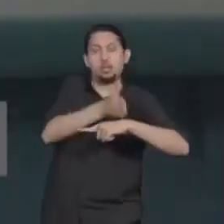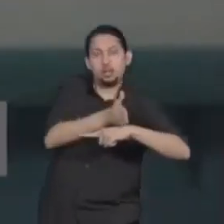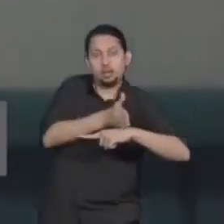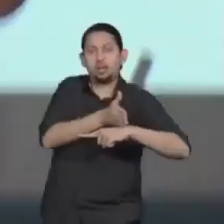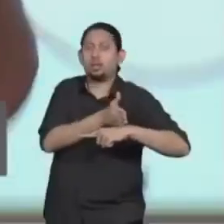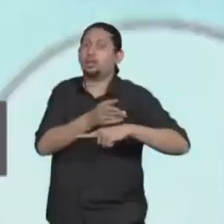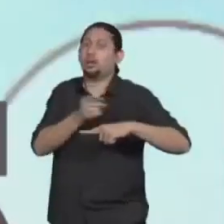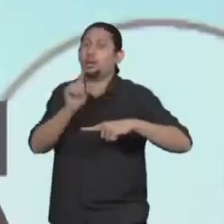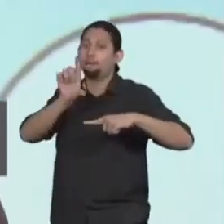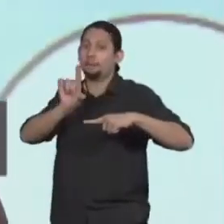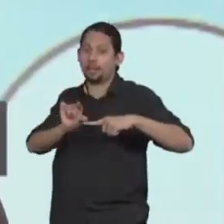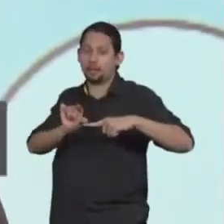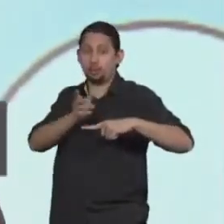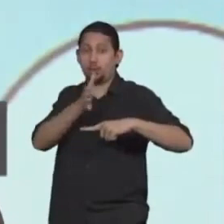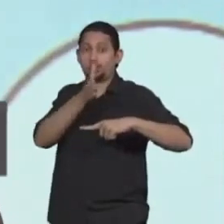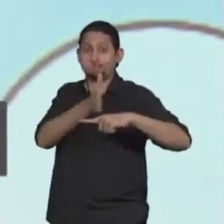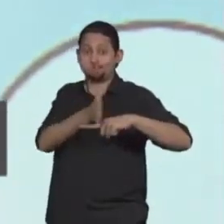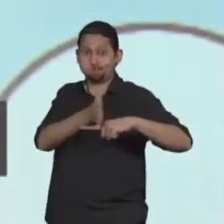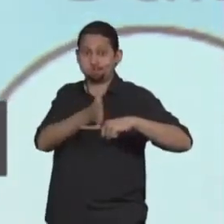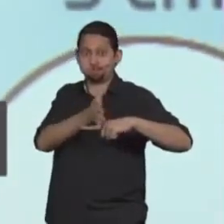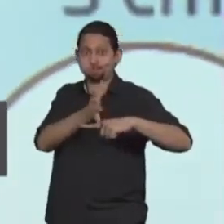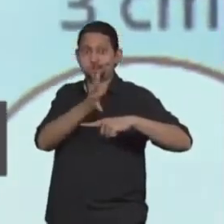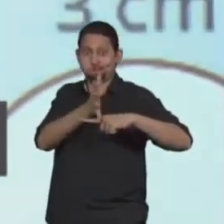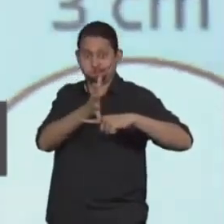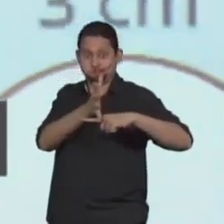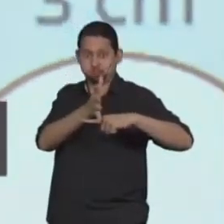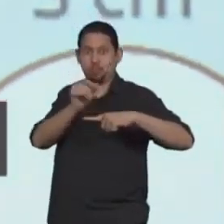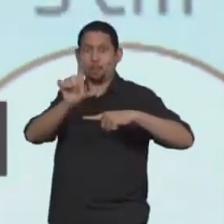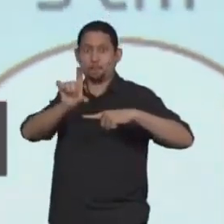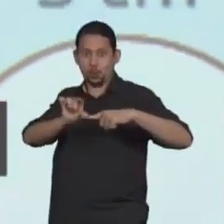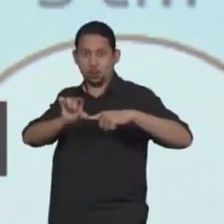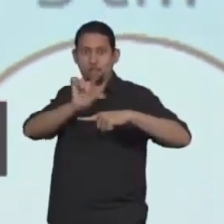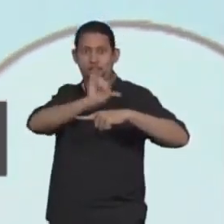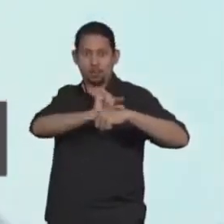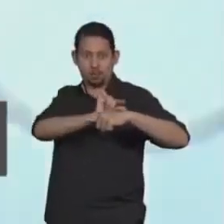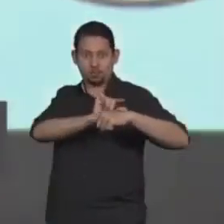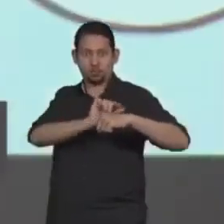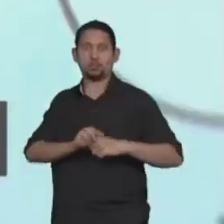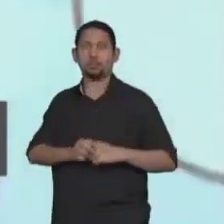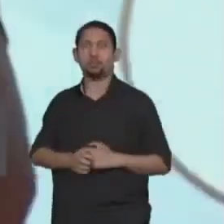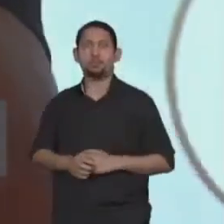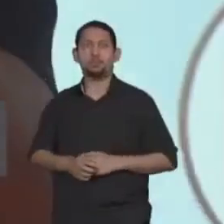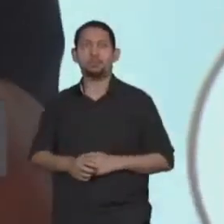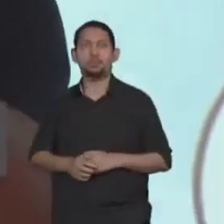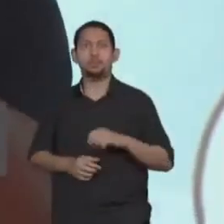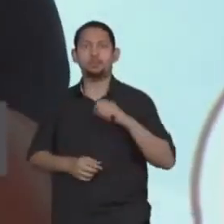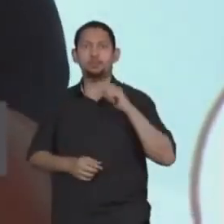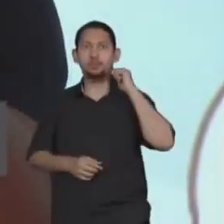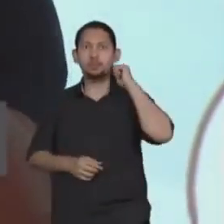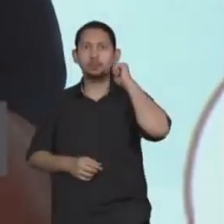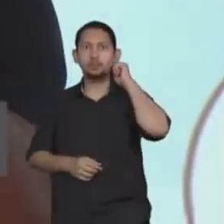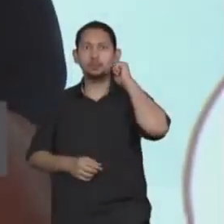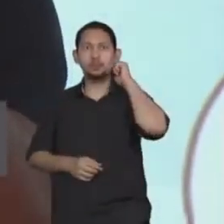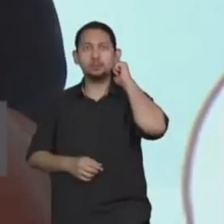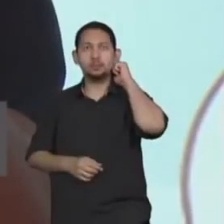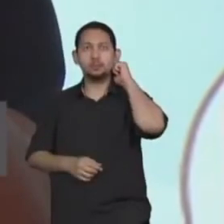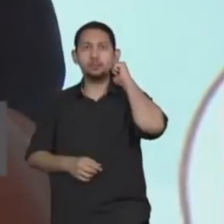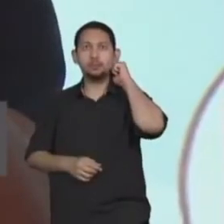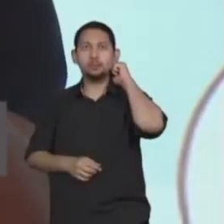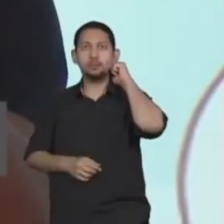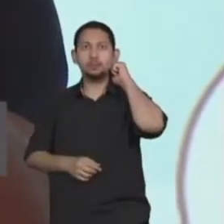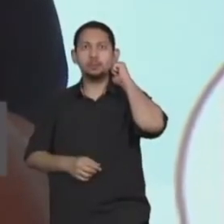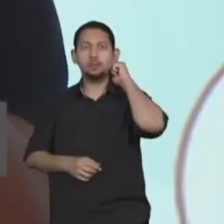Uma vai ficar desse lado, ó. Vai ficar assim. E a outra fica assim.